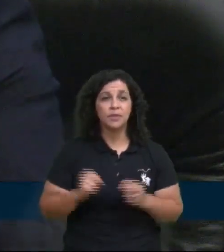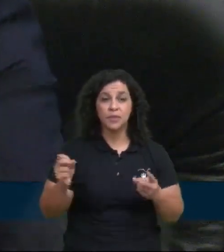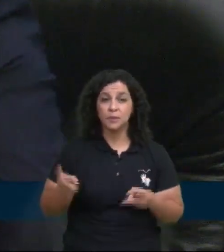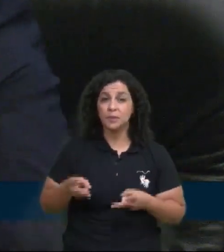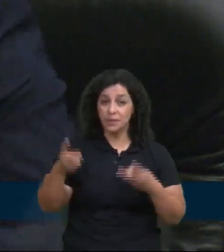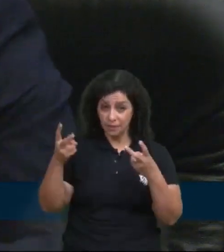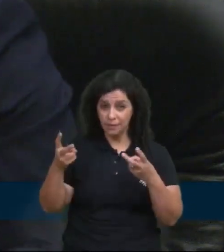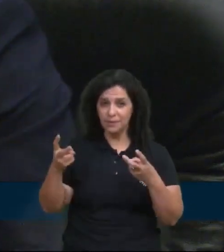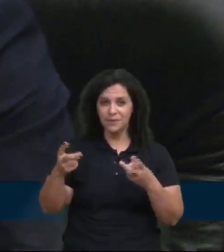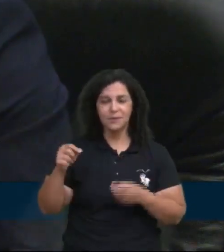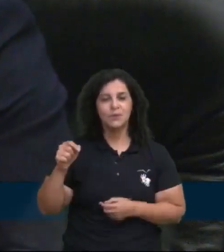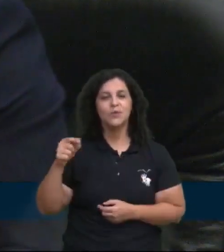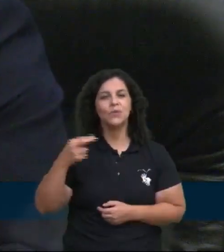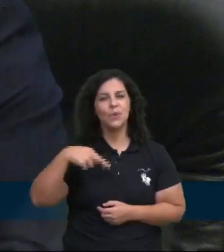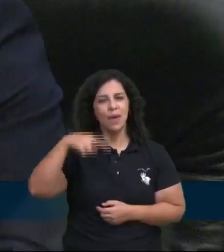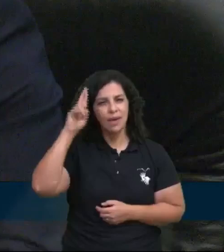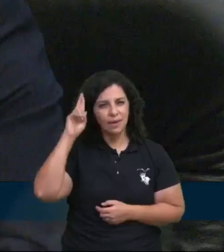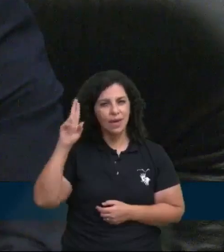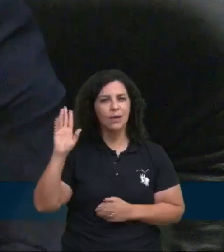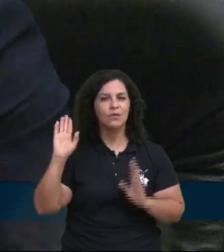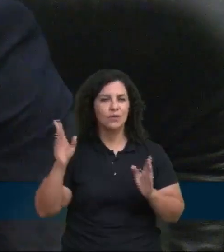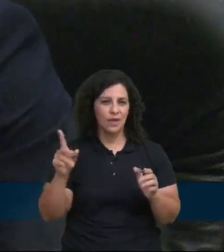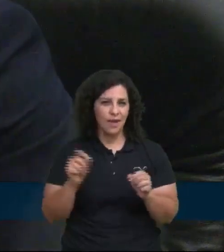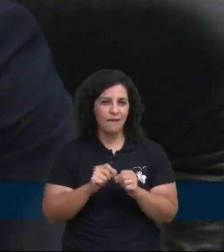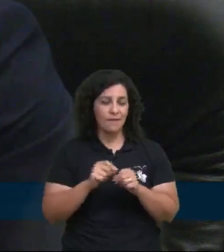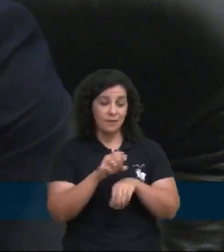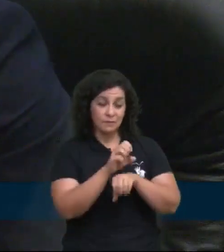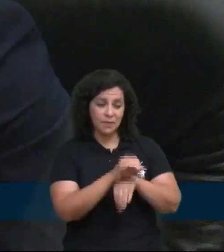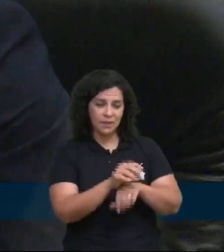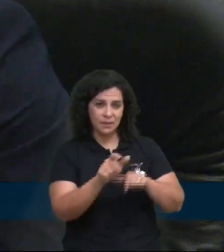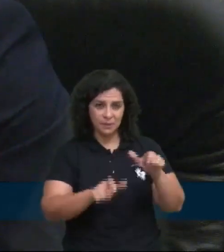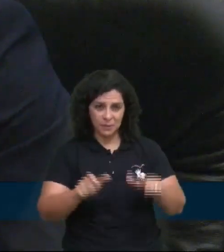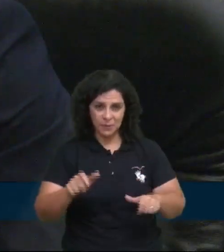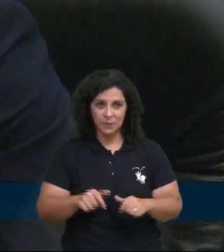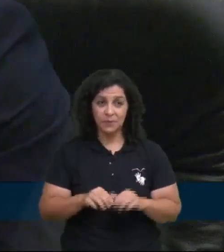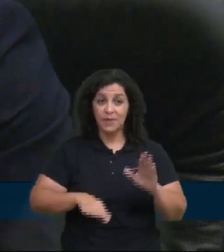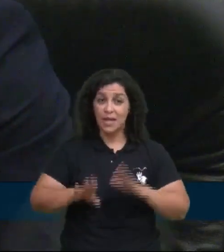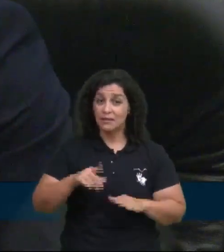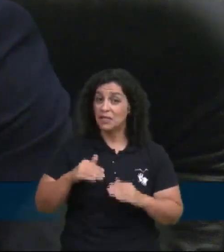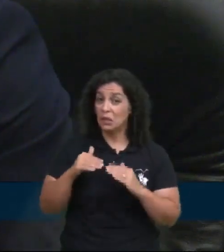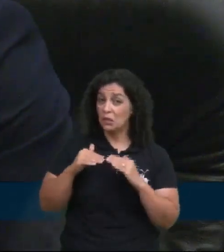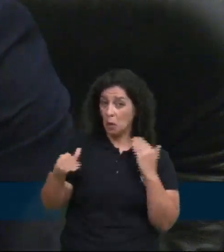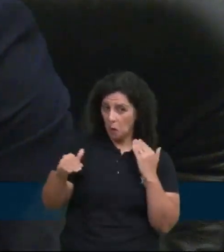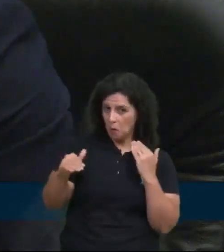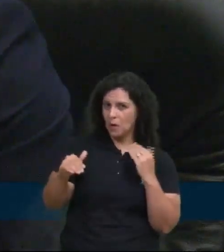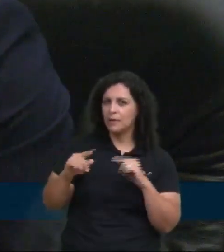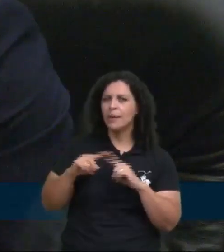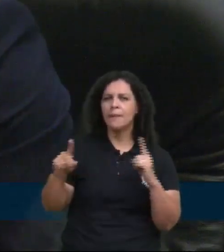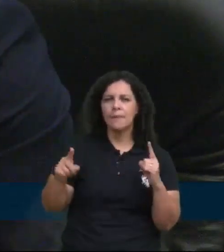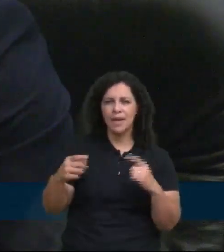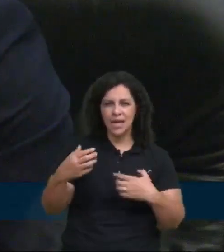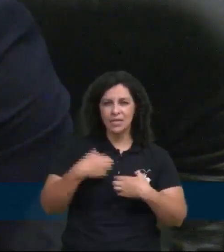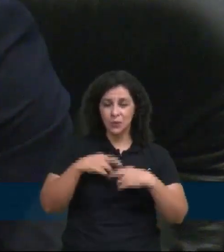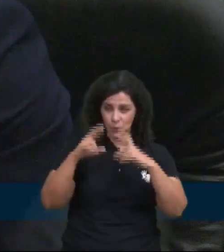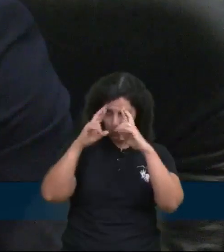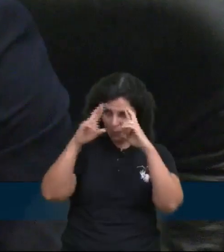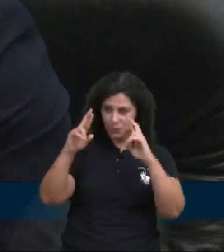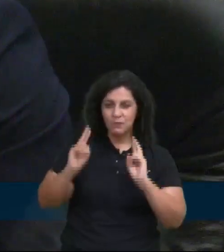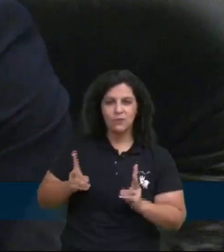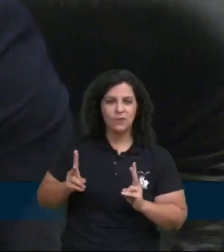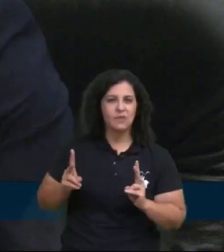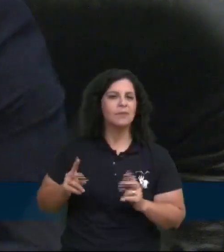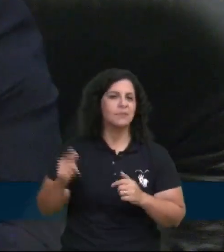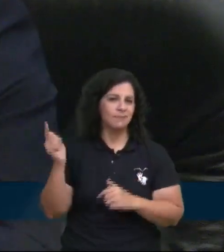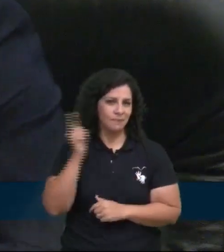percebendo aquilo que o Requião tinha também para ensinar. Mesmo que muitas vezes discordassem, o respeito sempre foi muito